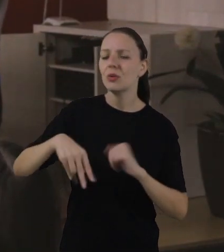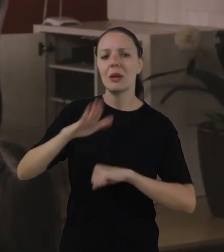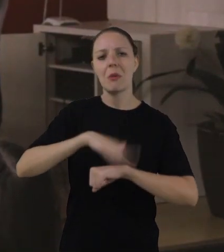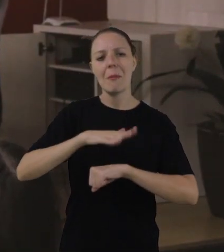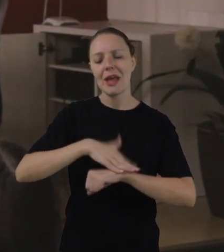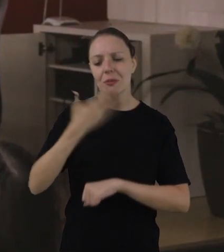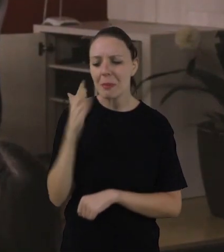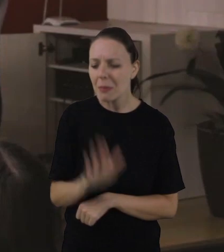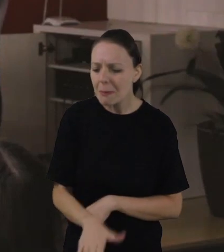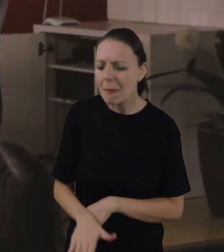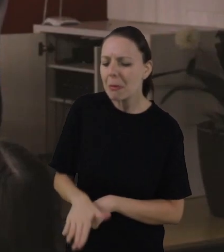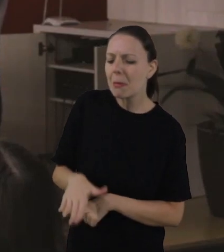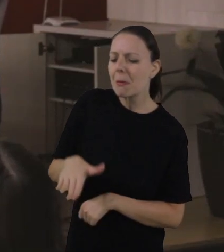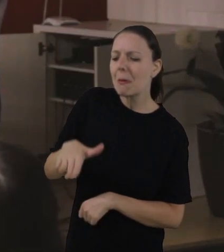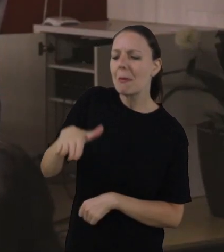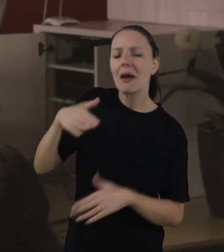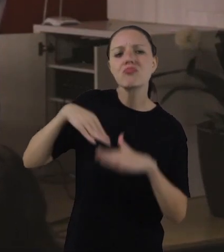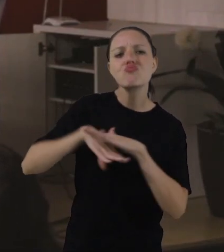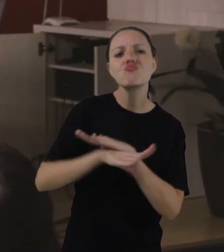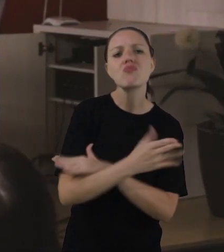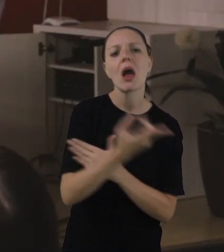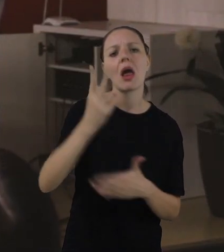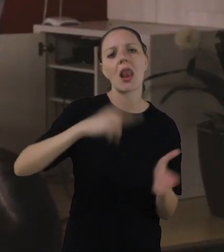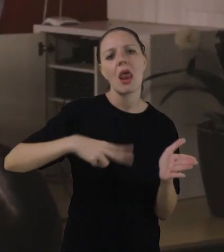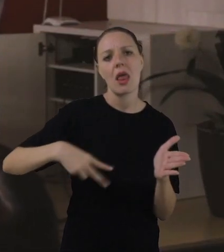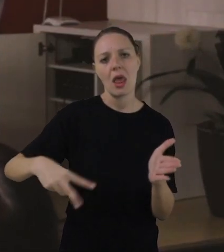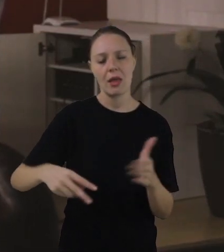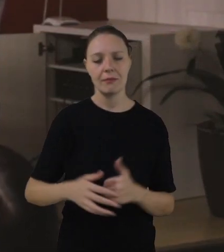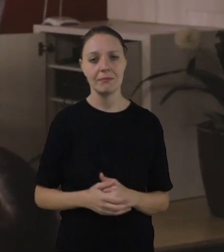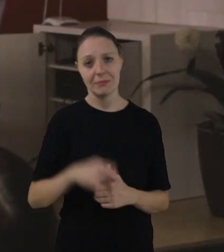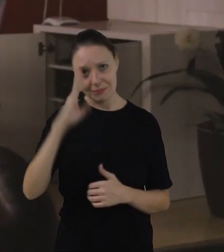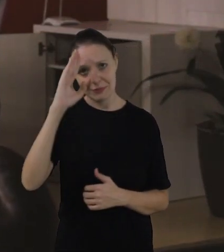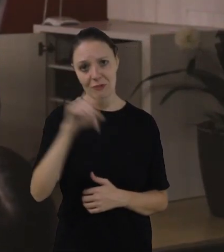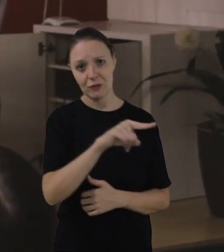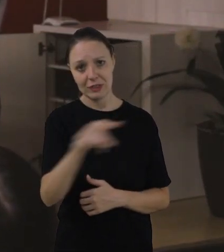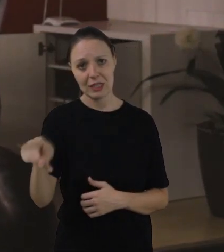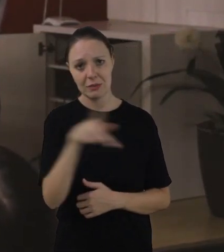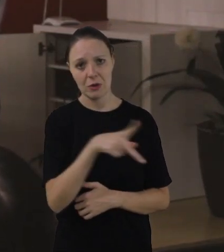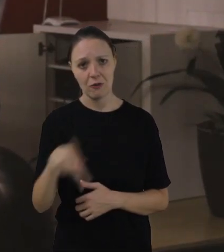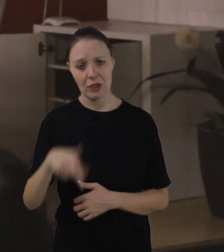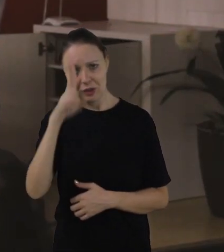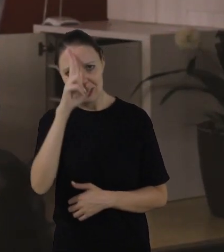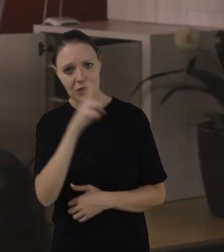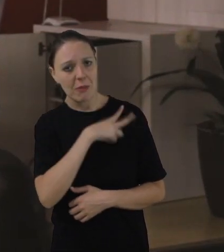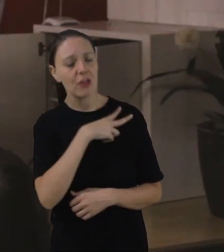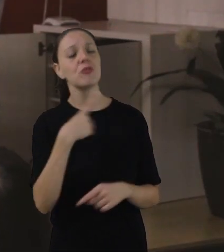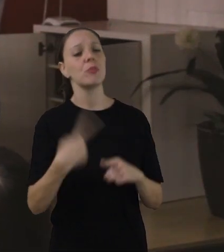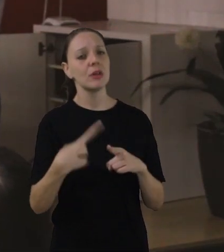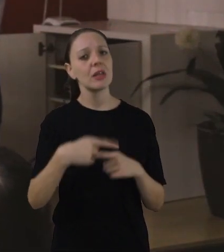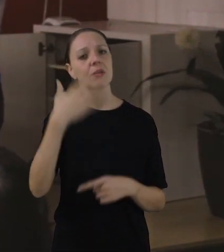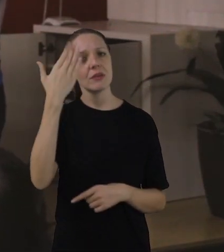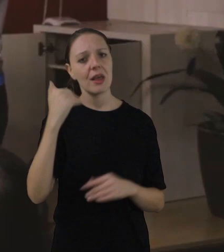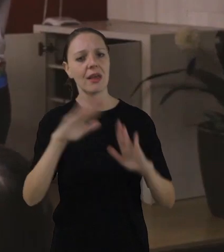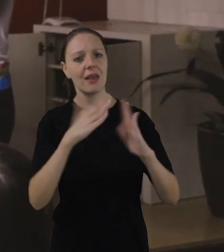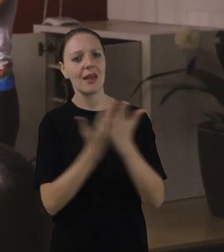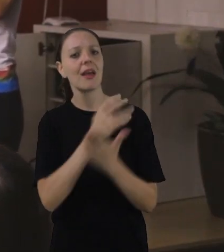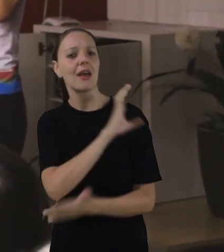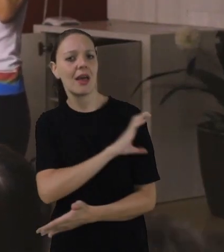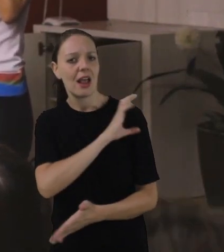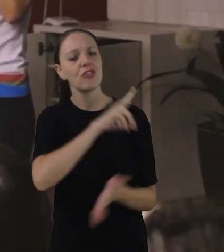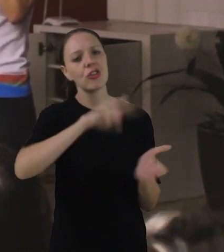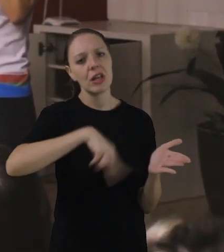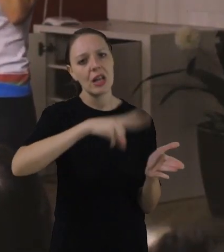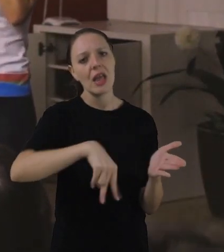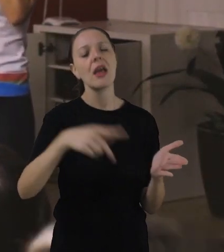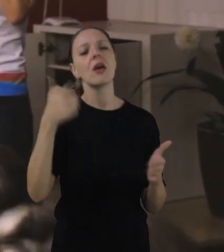pequeno. E para sempre, principalmente vocês que estão no ensino médio, eu sei que a gente consegue fazer com que a criança na creche leia, porque